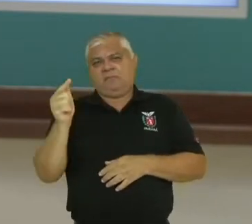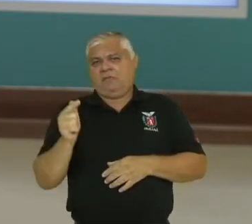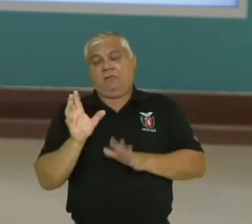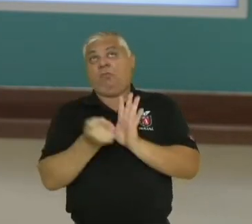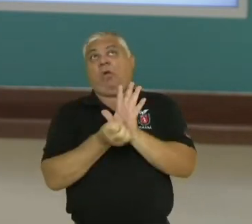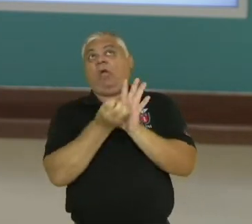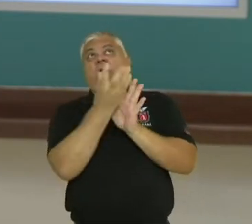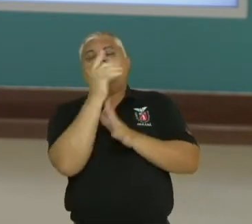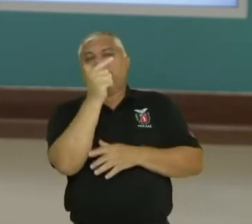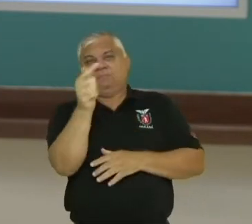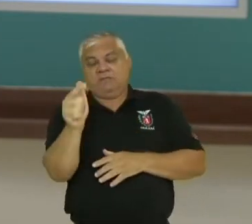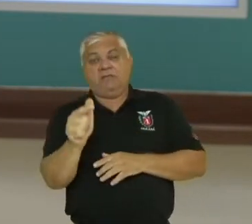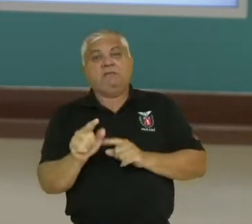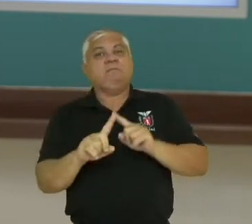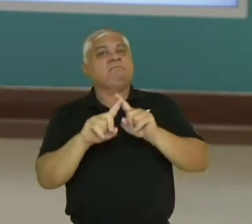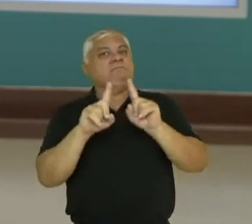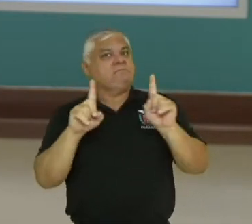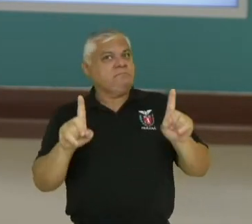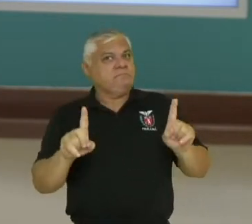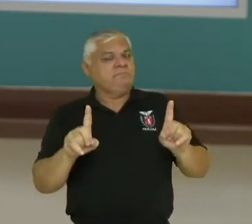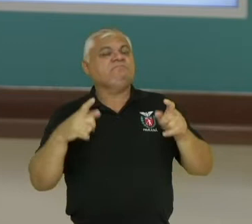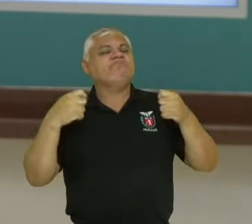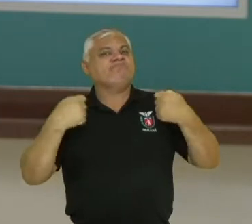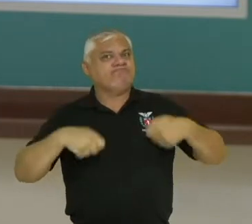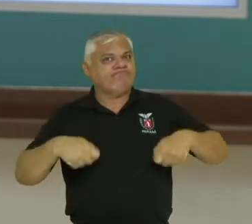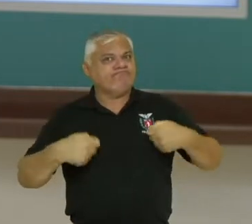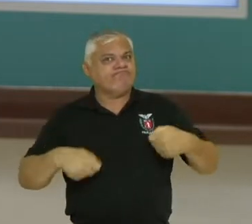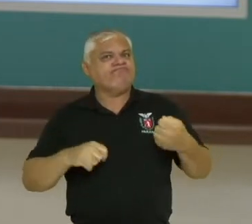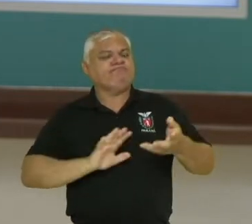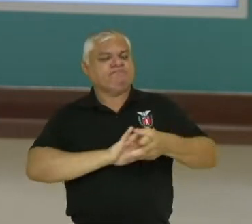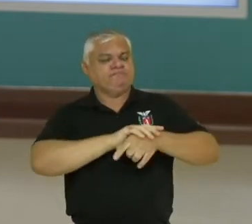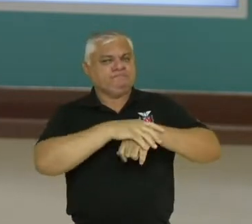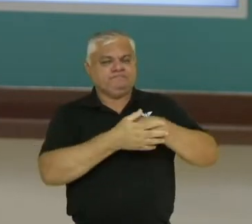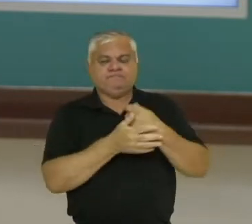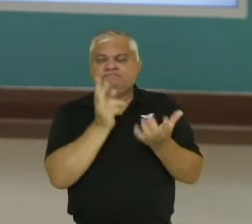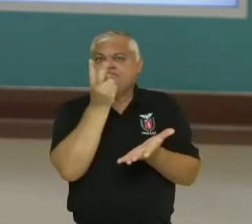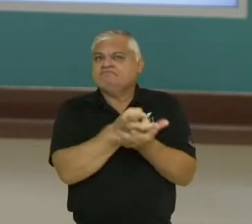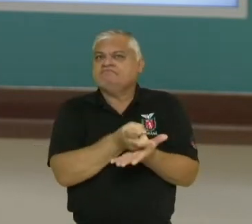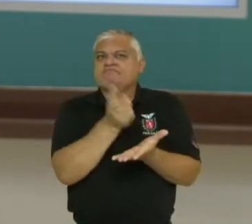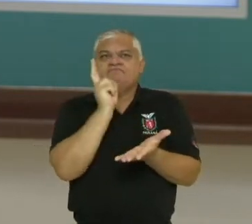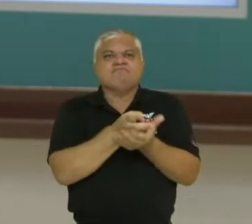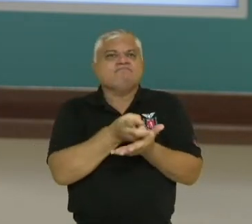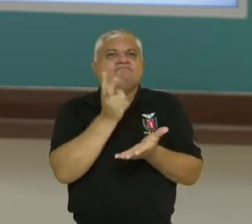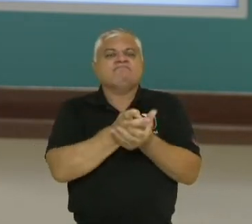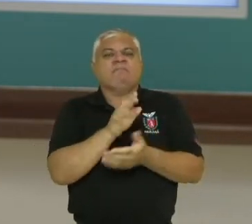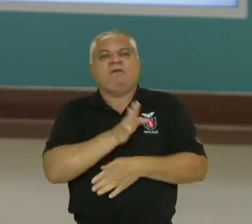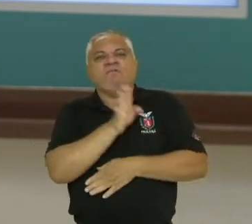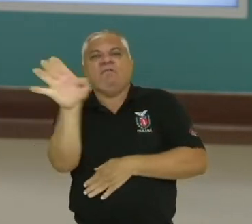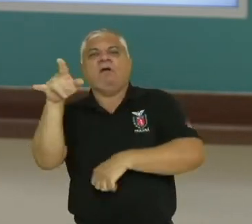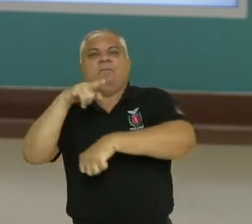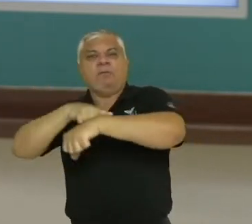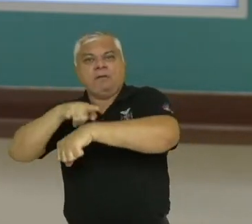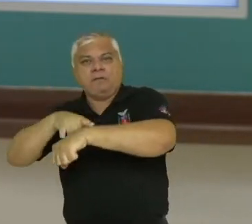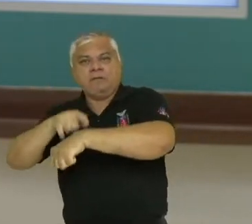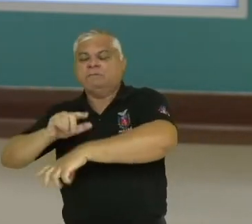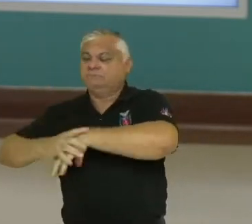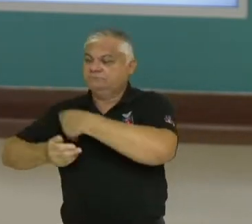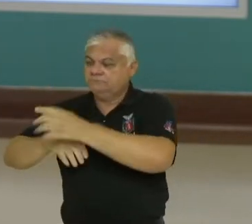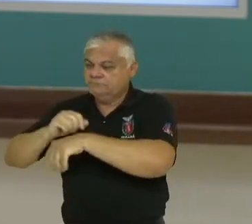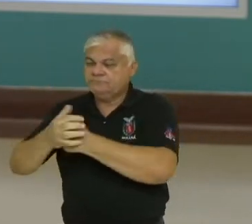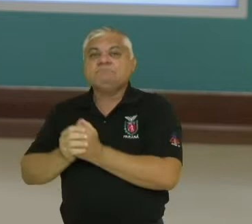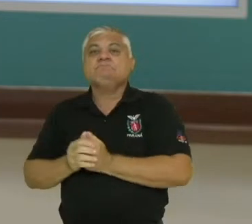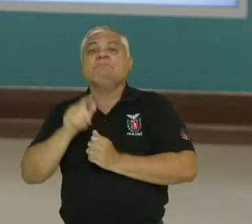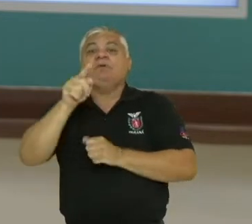quantidade, porém, você vai lavar as mãos sempre que for ao banheiro, manipular